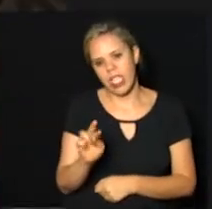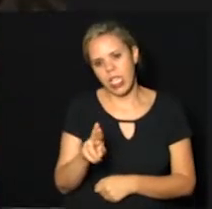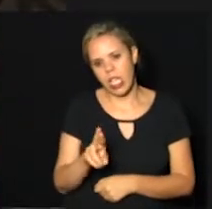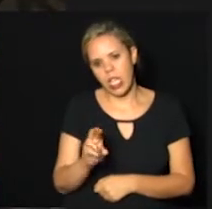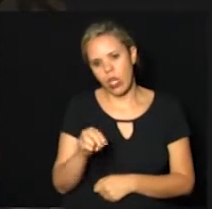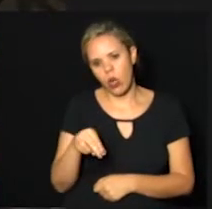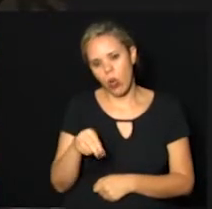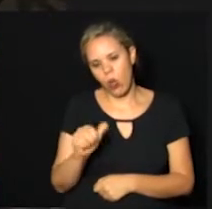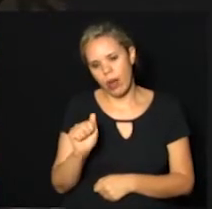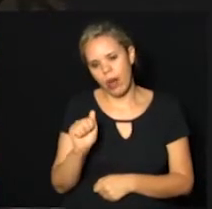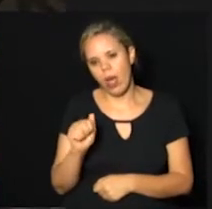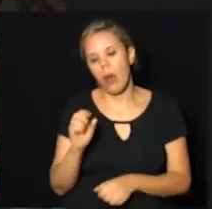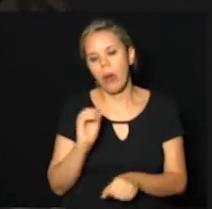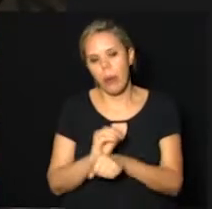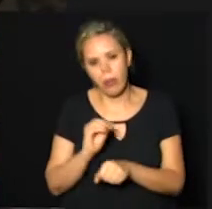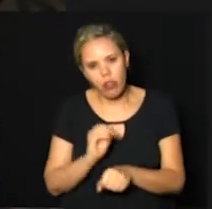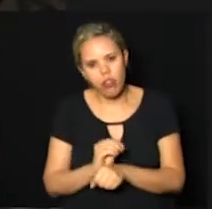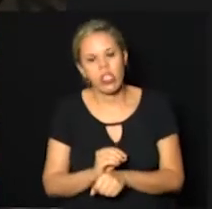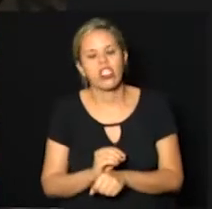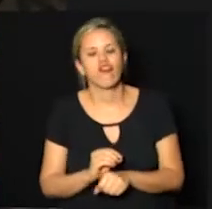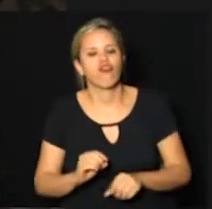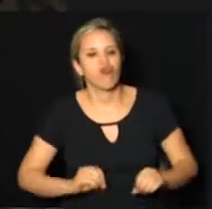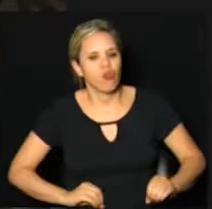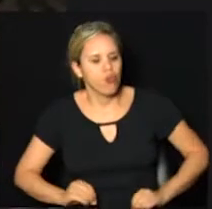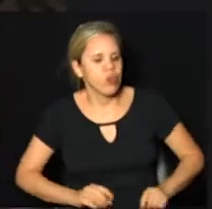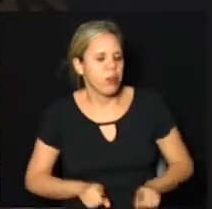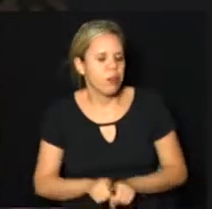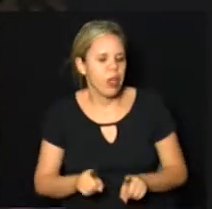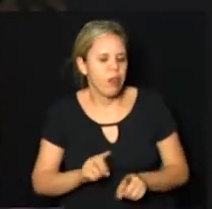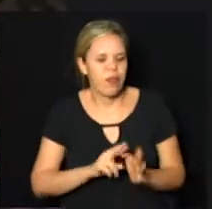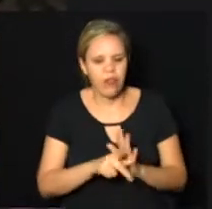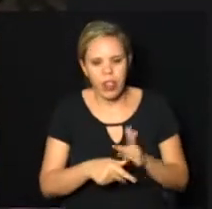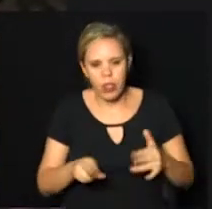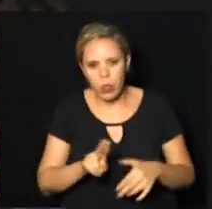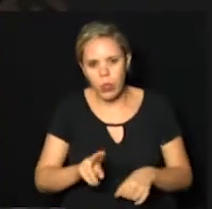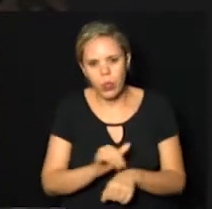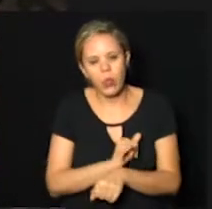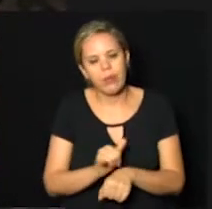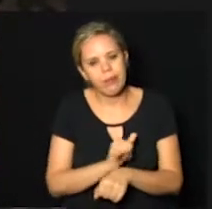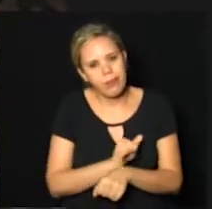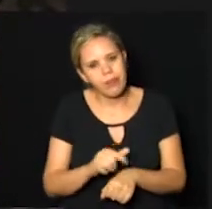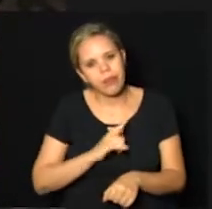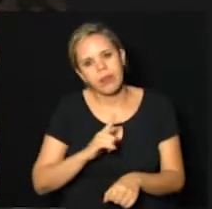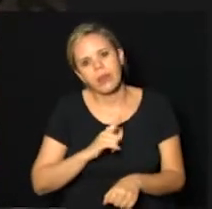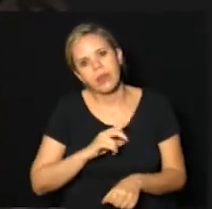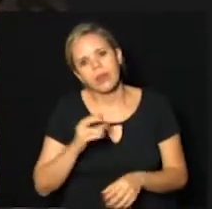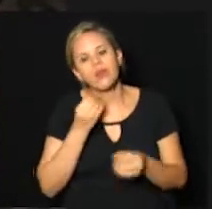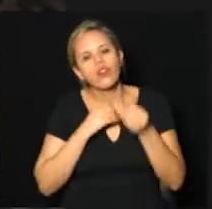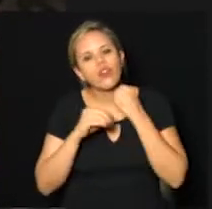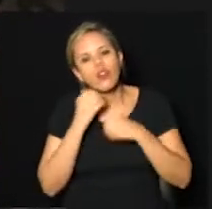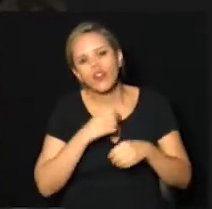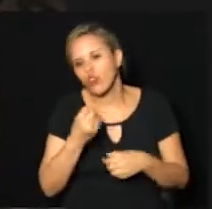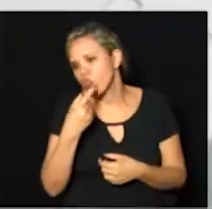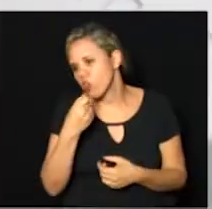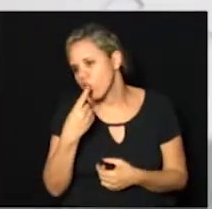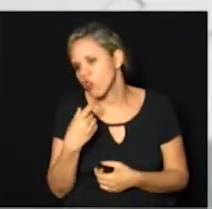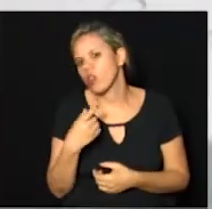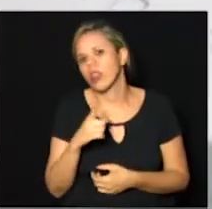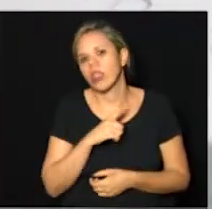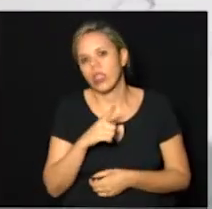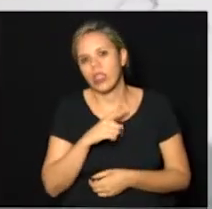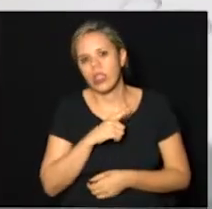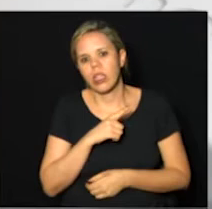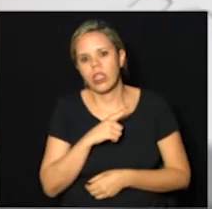útero. A gente tem várias maneiras de usar esses hormônios, a gente tem comprimido oral, a gente